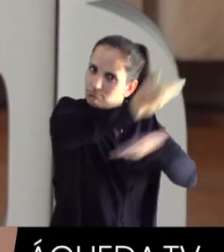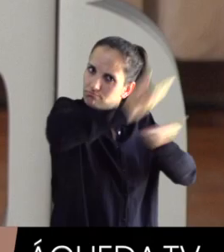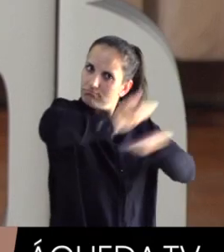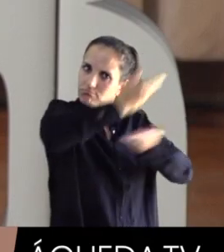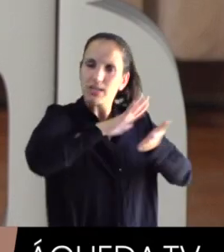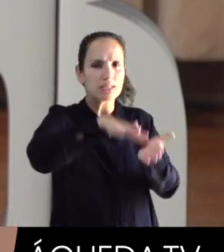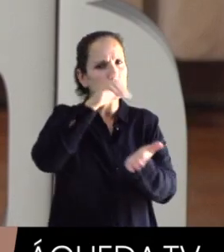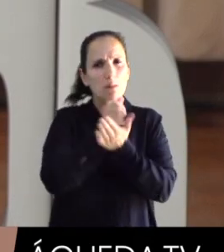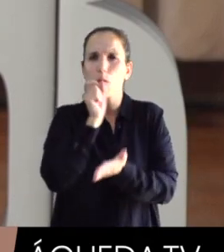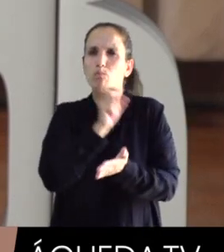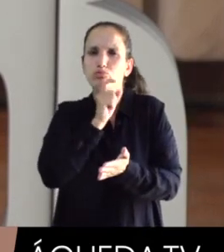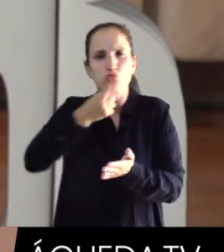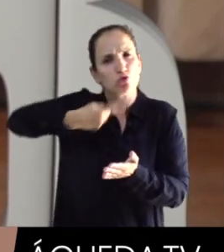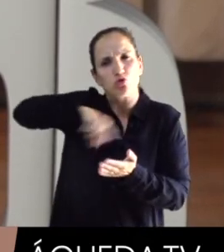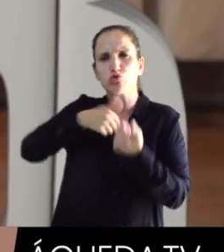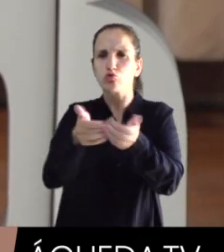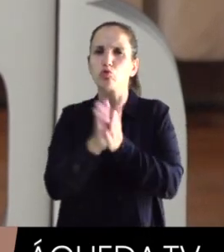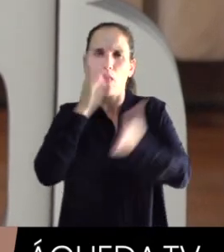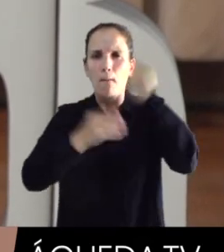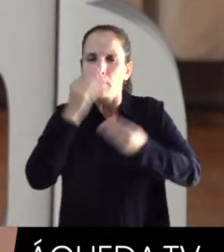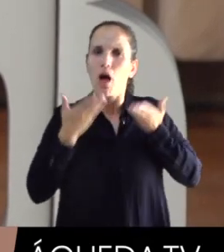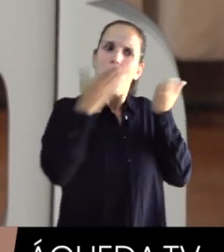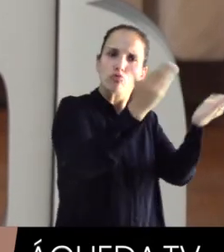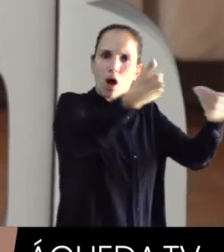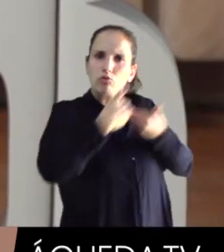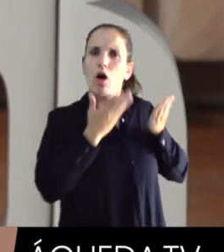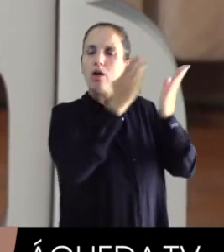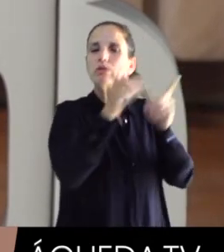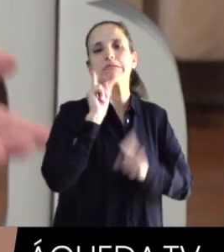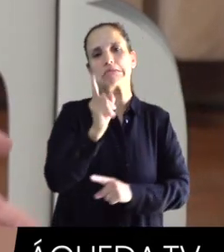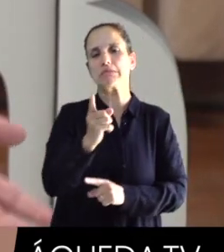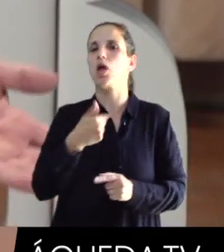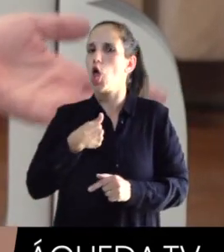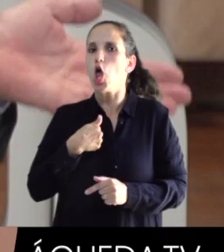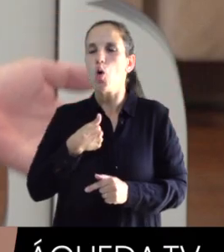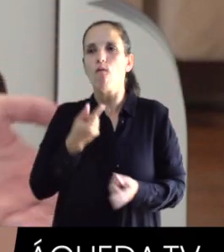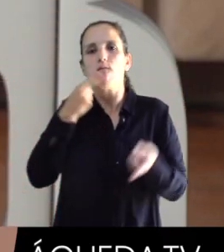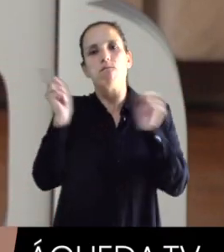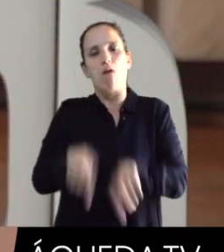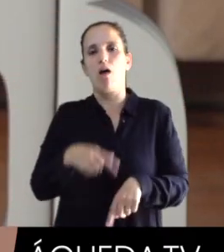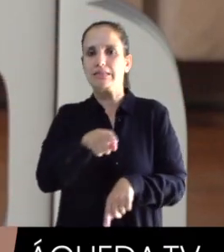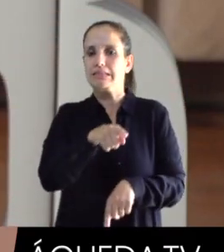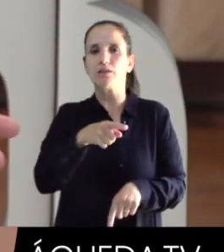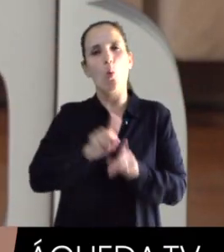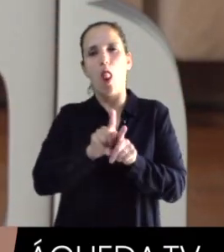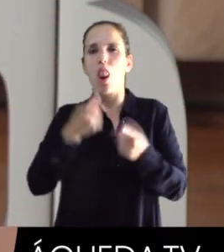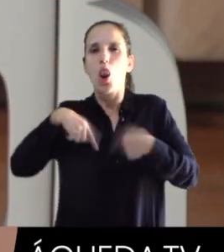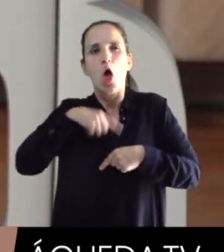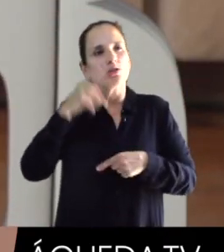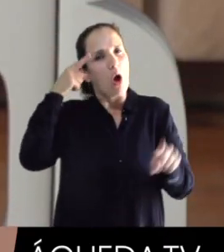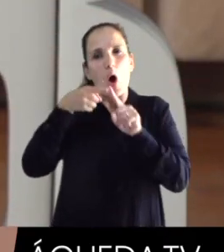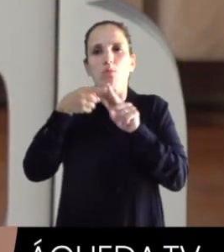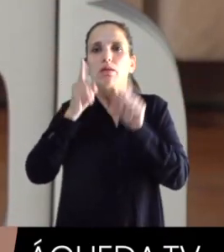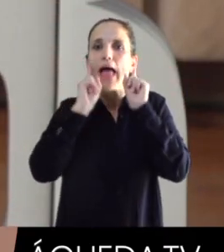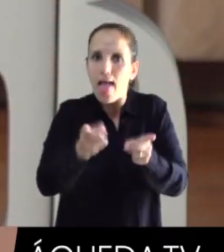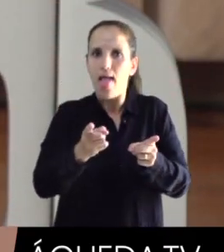podemos e temos a possibilidade de aprendermos e nos ajudarmos mutuamente. E é isso que eu volto aqui a dizer, é este o espírito